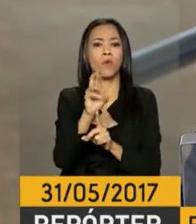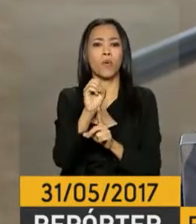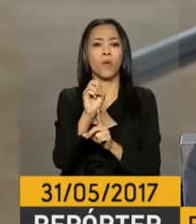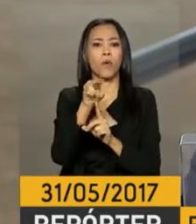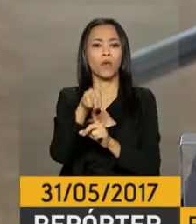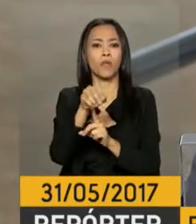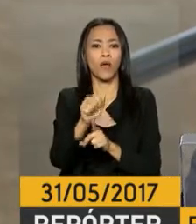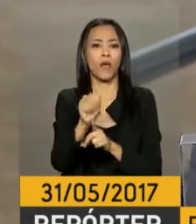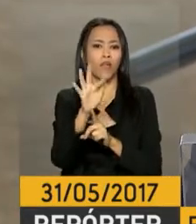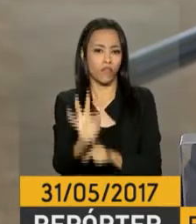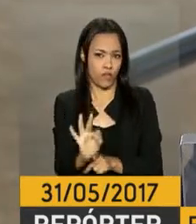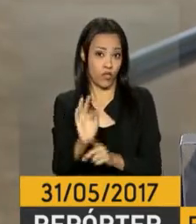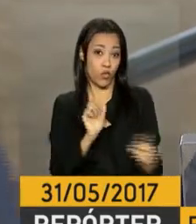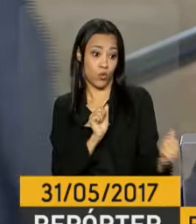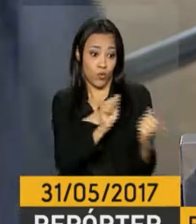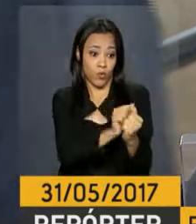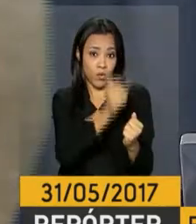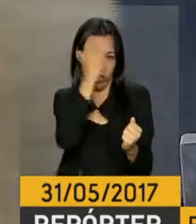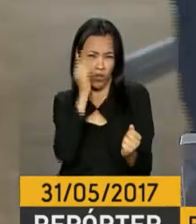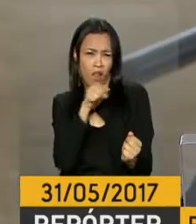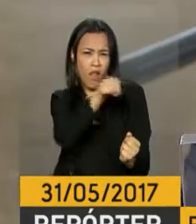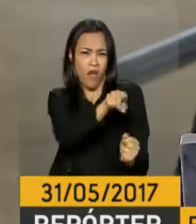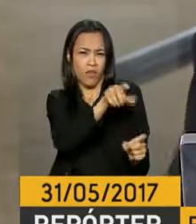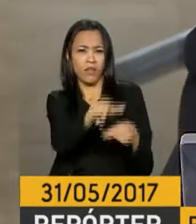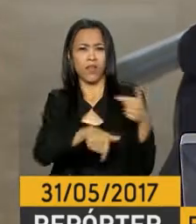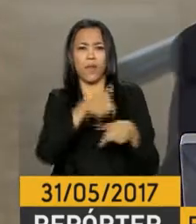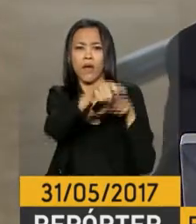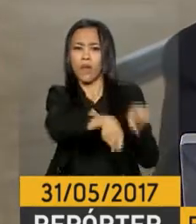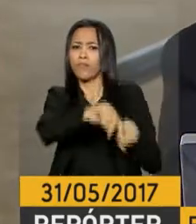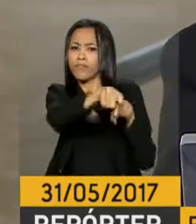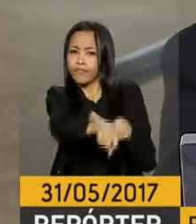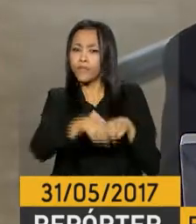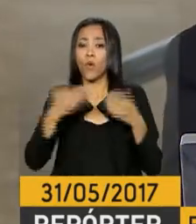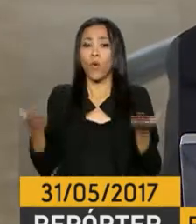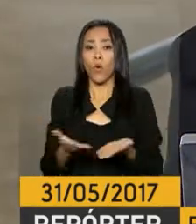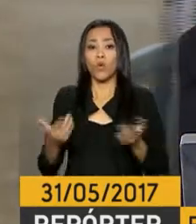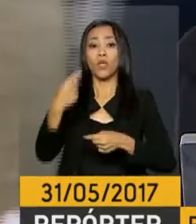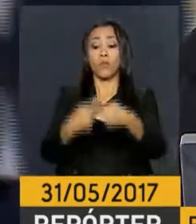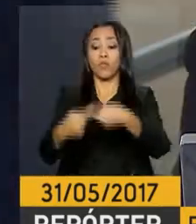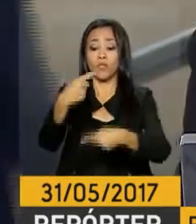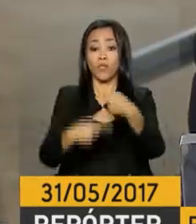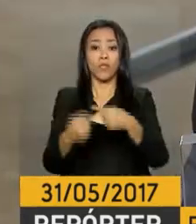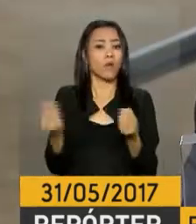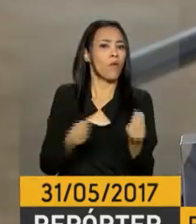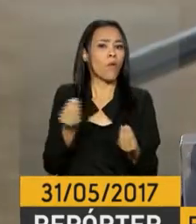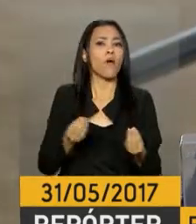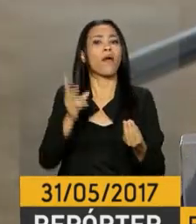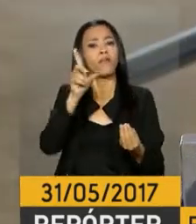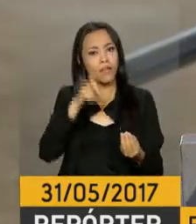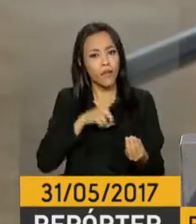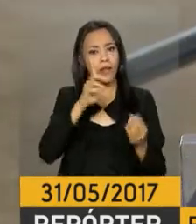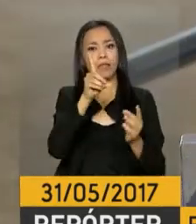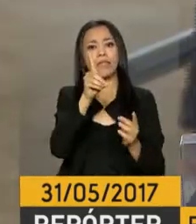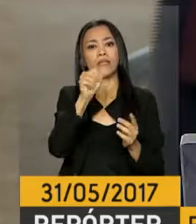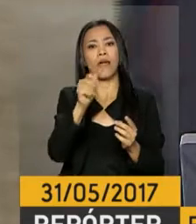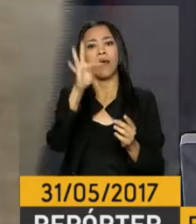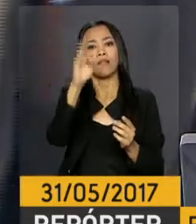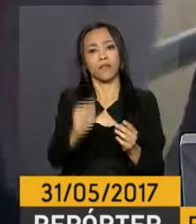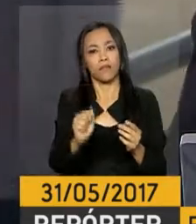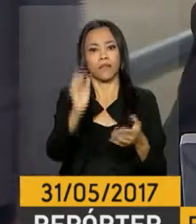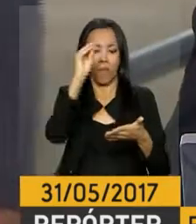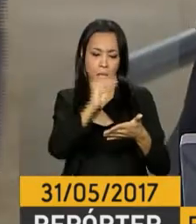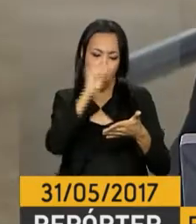agricultor. Hoje, o acesso à política pública do Pronaf é feito a partir da DAP, da Declaração de